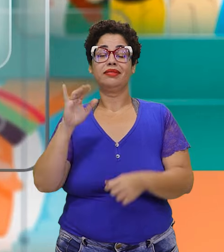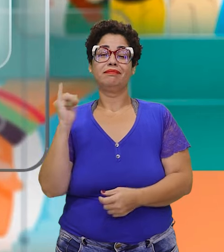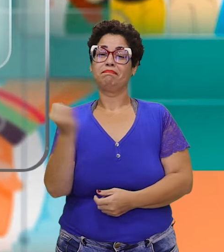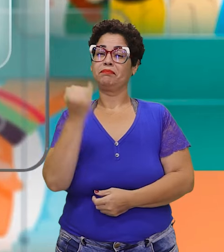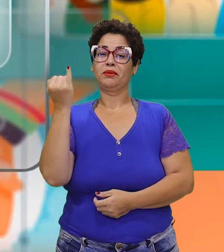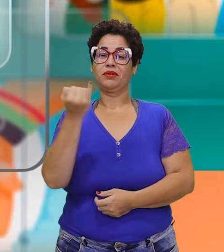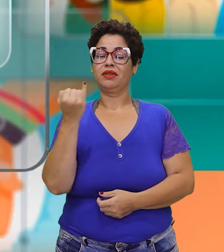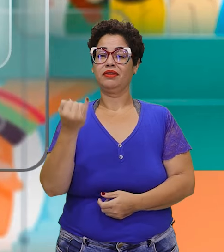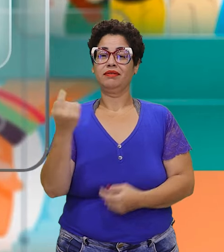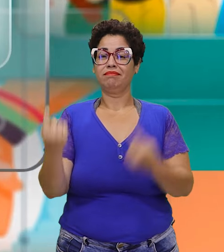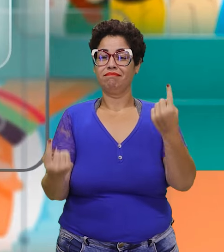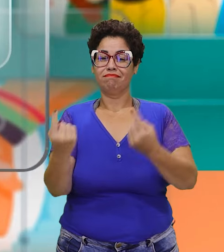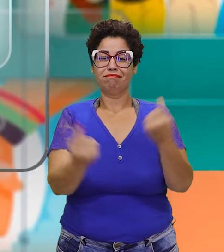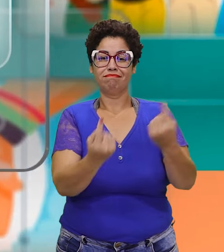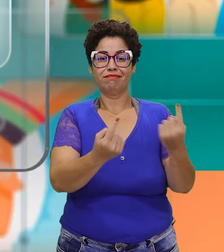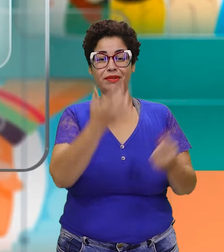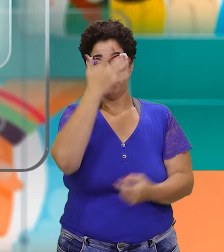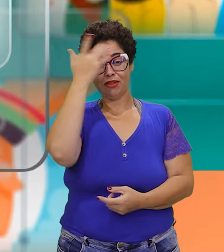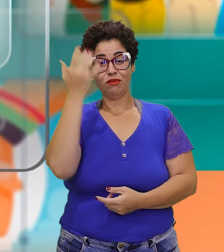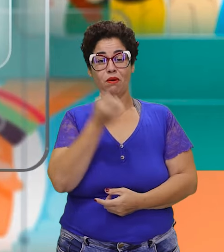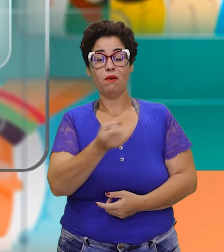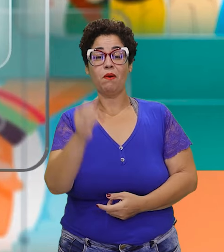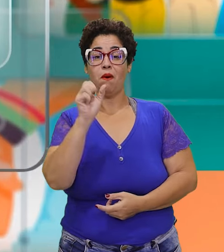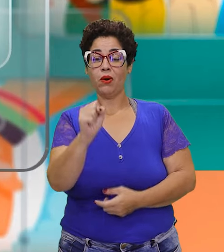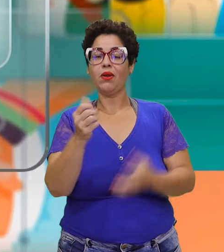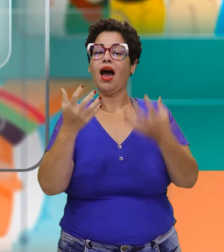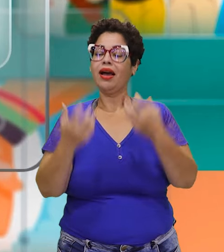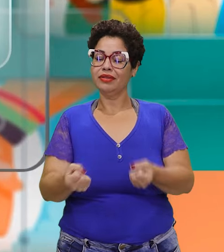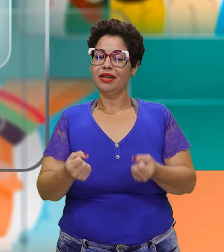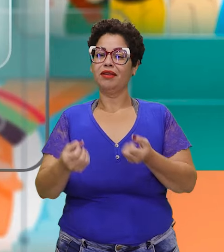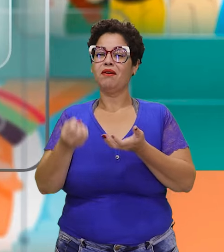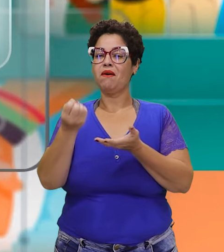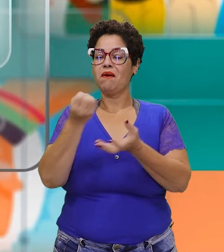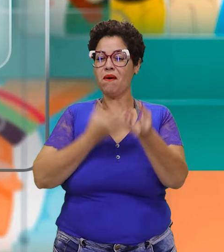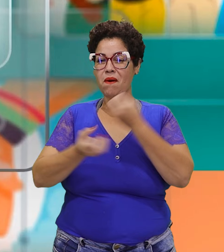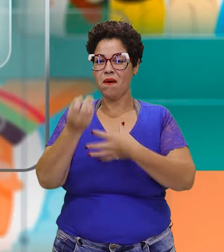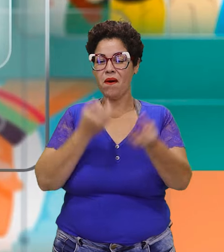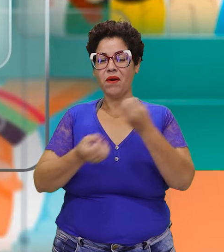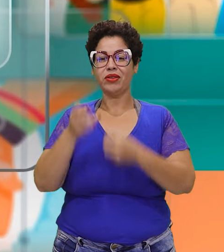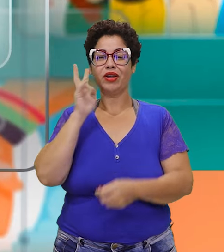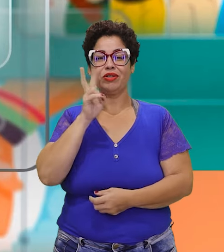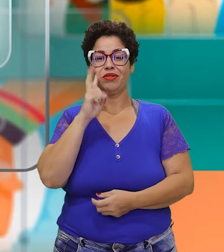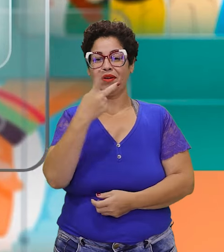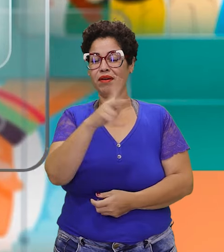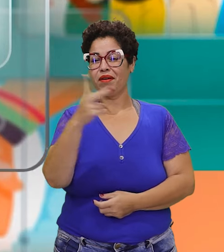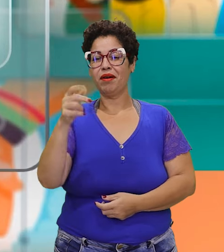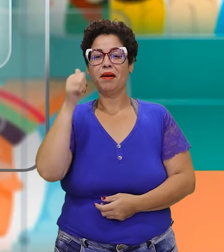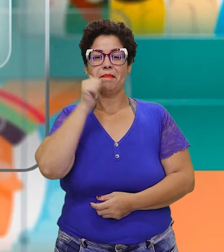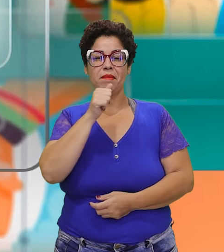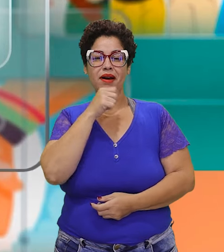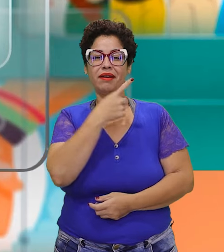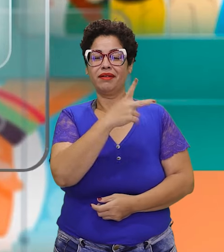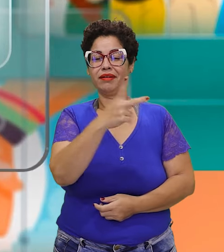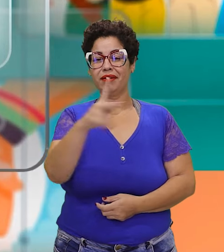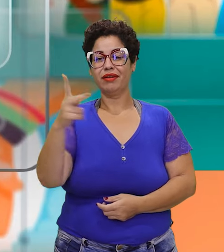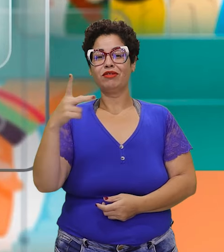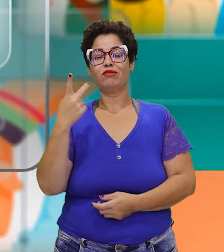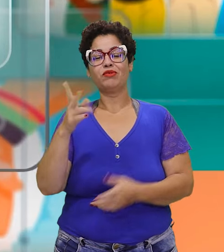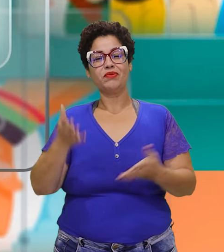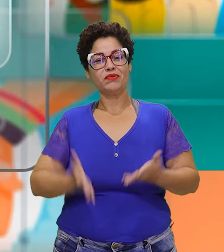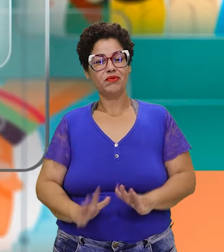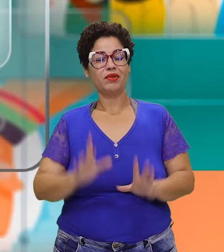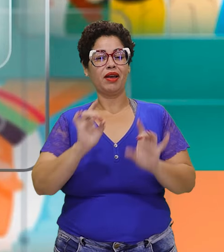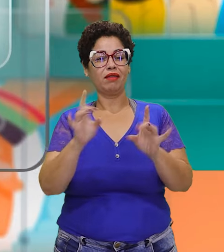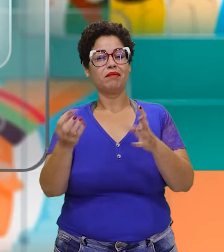que fontes, né? 8 pessoas que aceitaram dividir a história delas, né? De suas maternidades e de